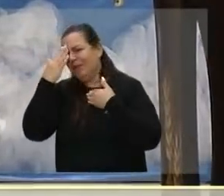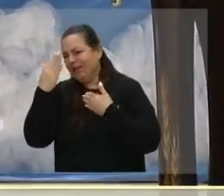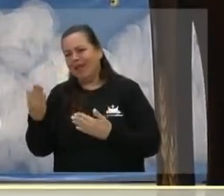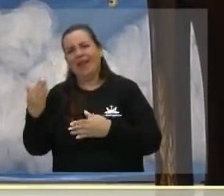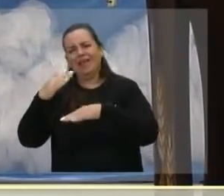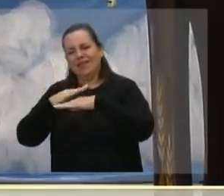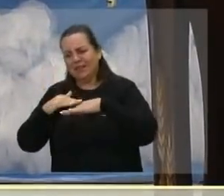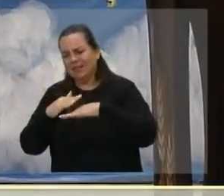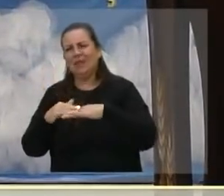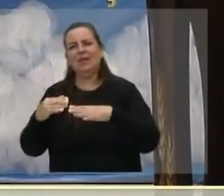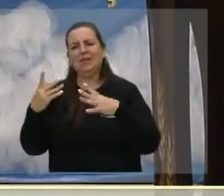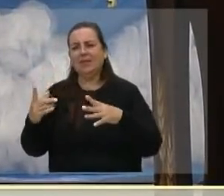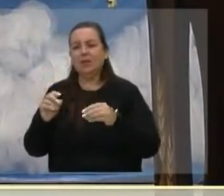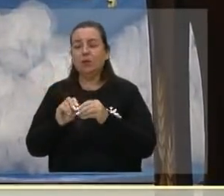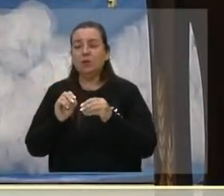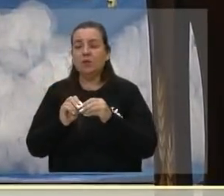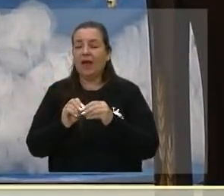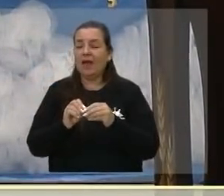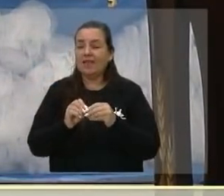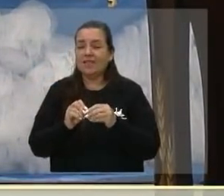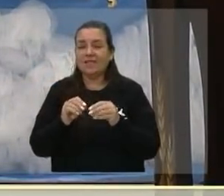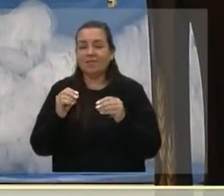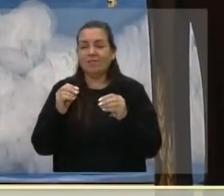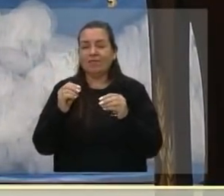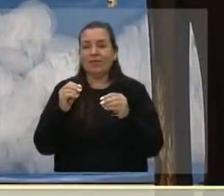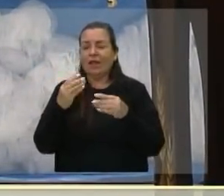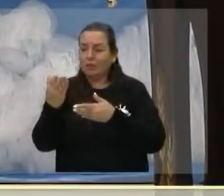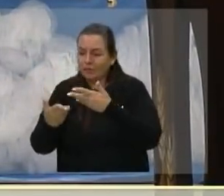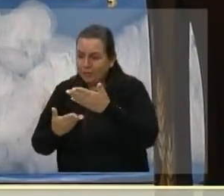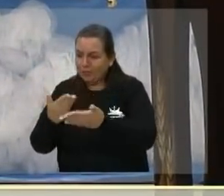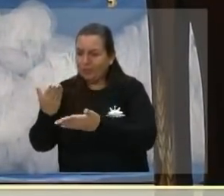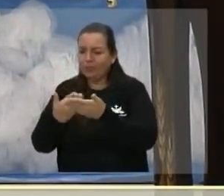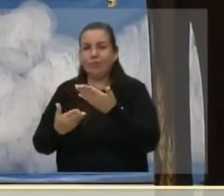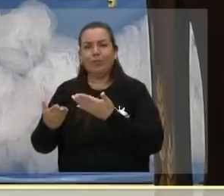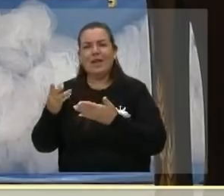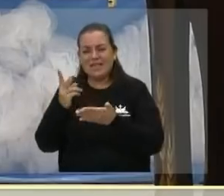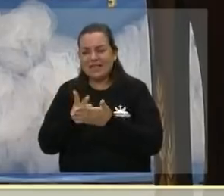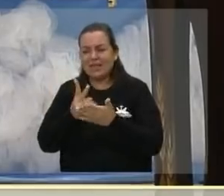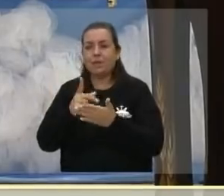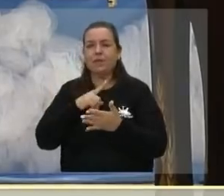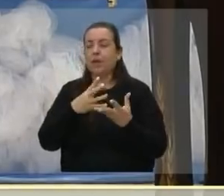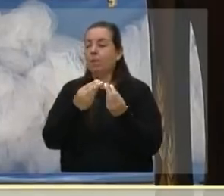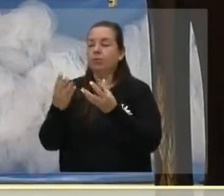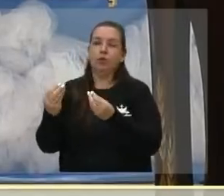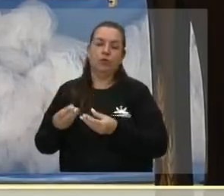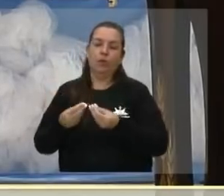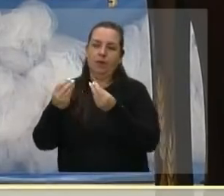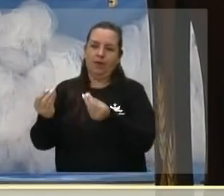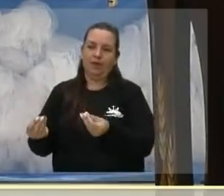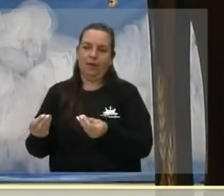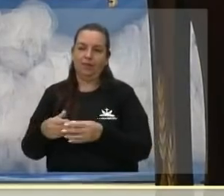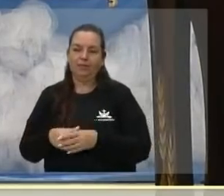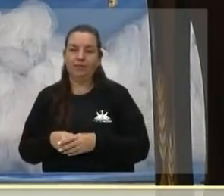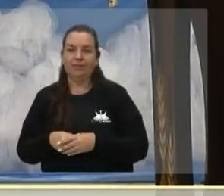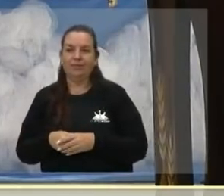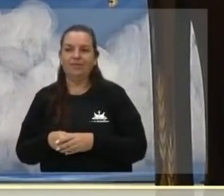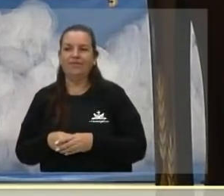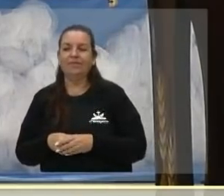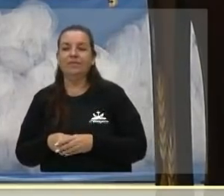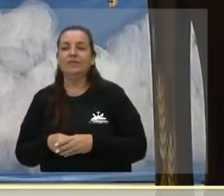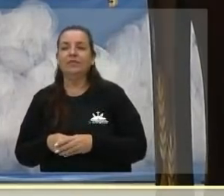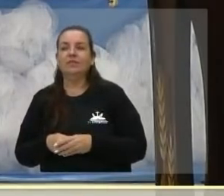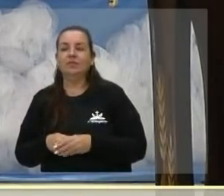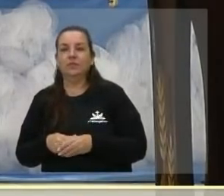vai fazer a medida é sempre transbordante e aí então tem a ver com